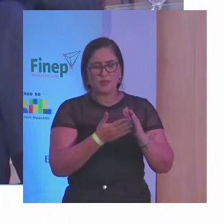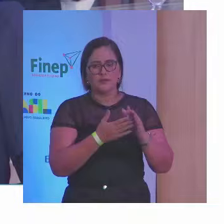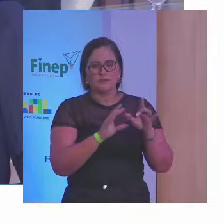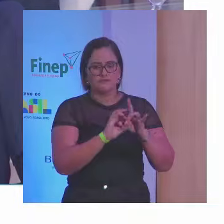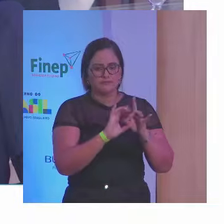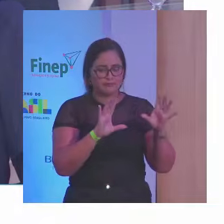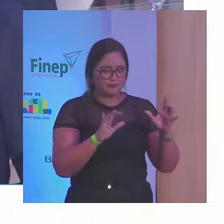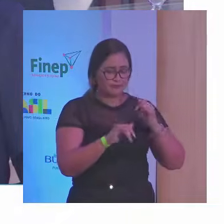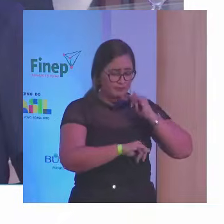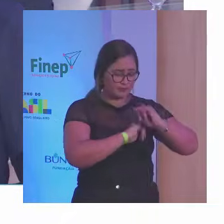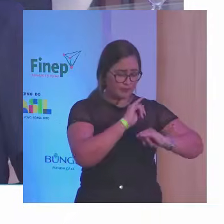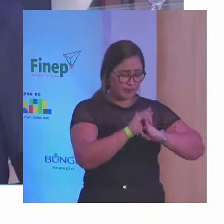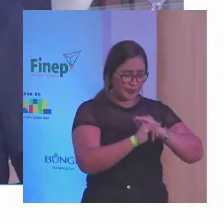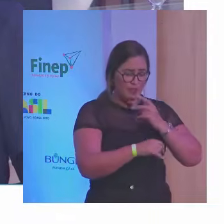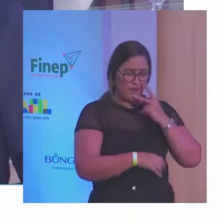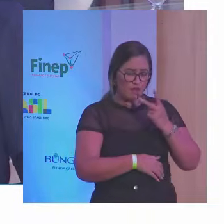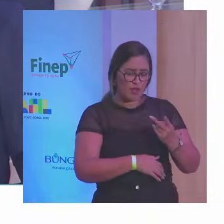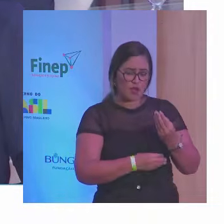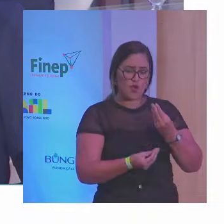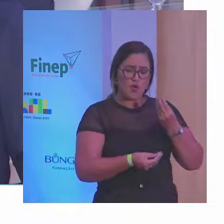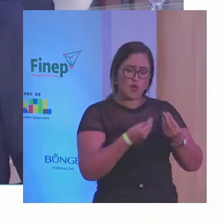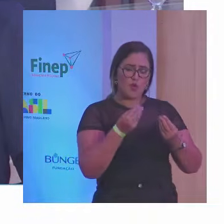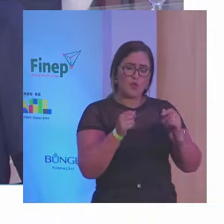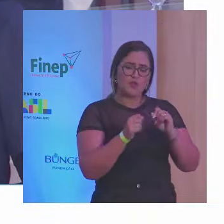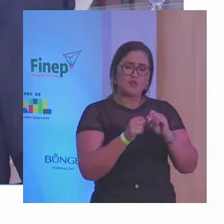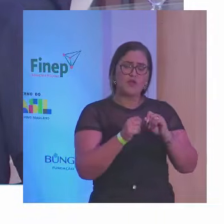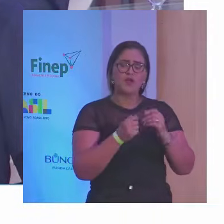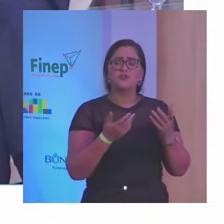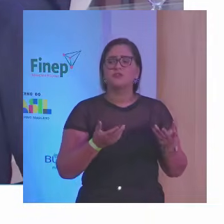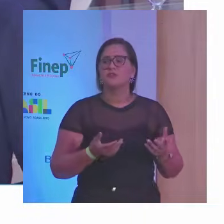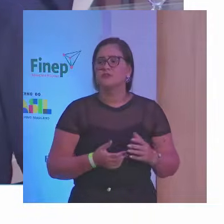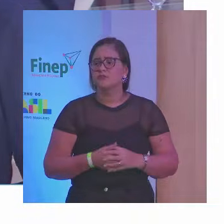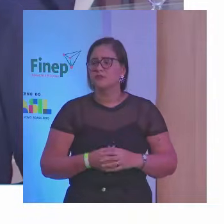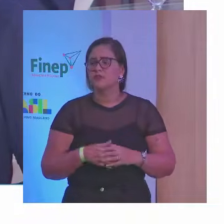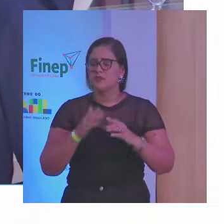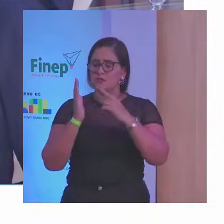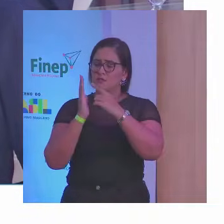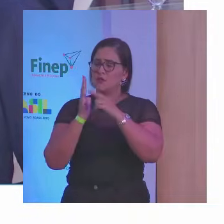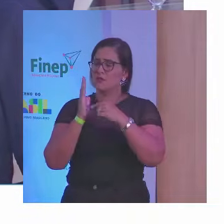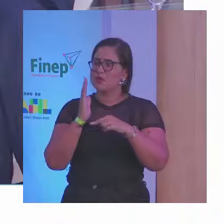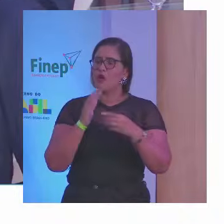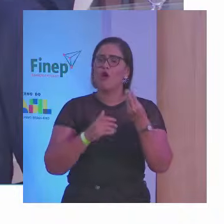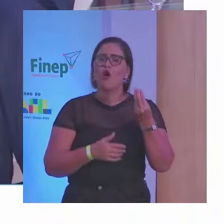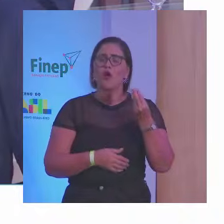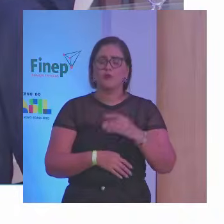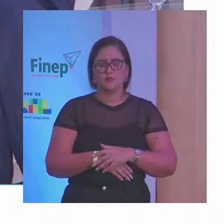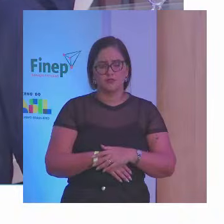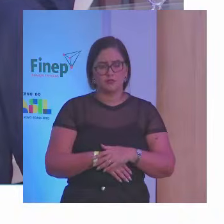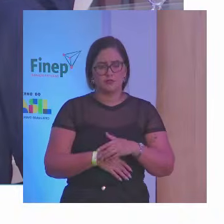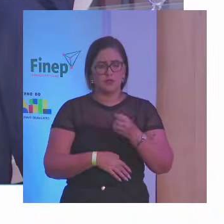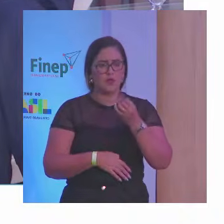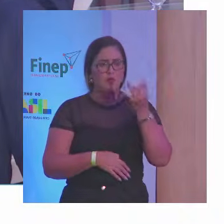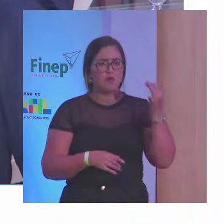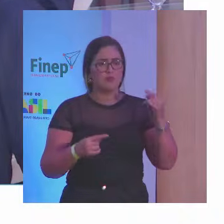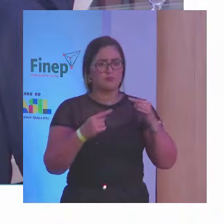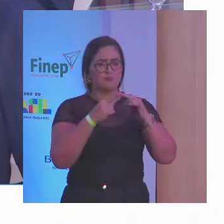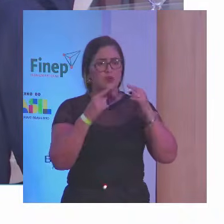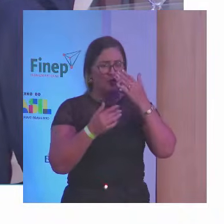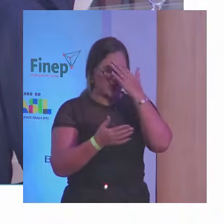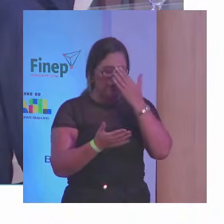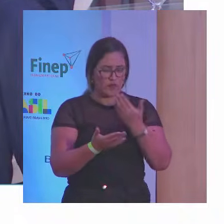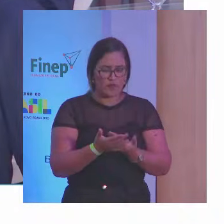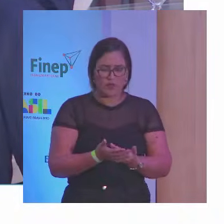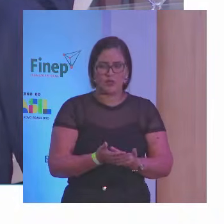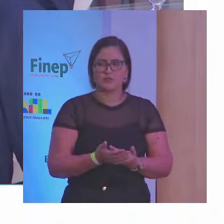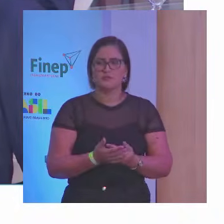isso muito. Então, eu estou falando, como é que se faz um fact-check? Como é que se faz uma checagem de fatos? Quais são as fontes confiáveis? Quais